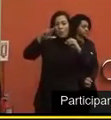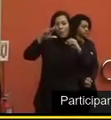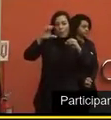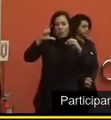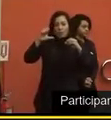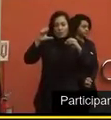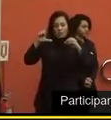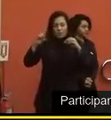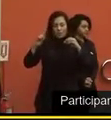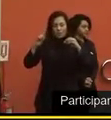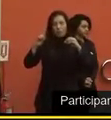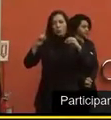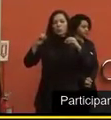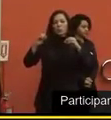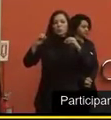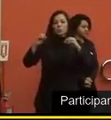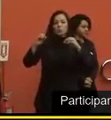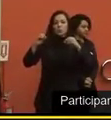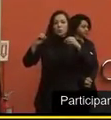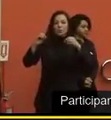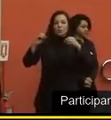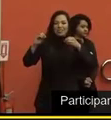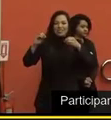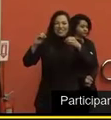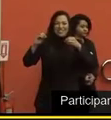Fernandes Guimarães,